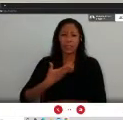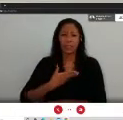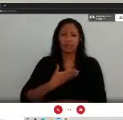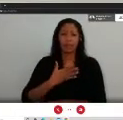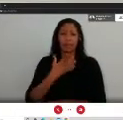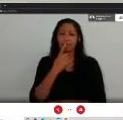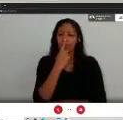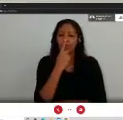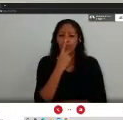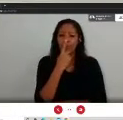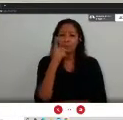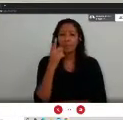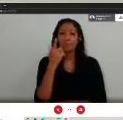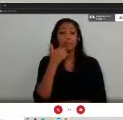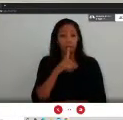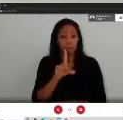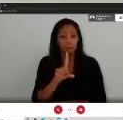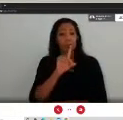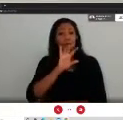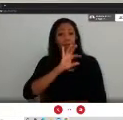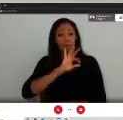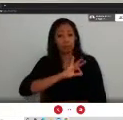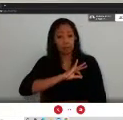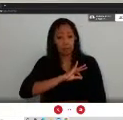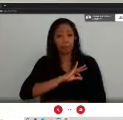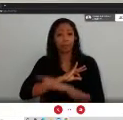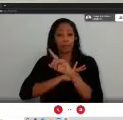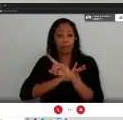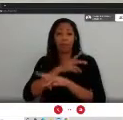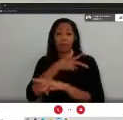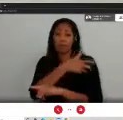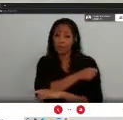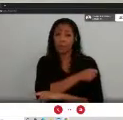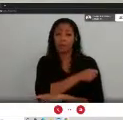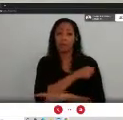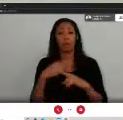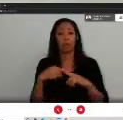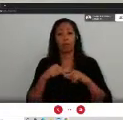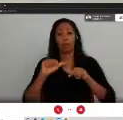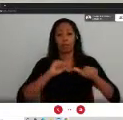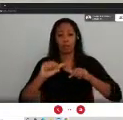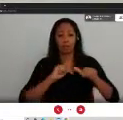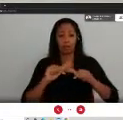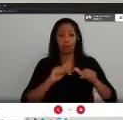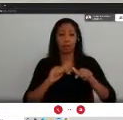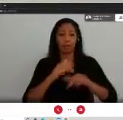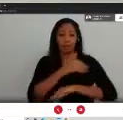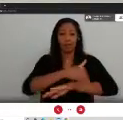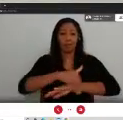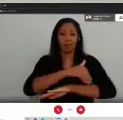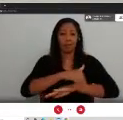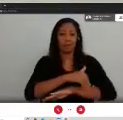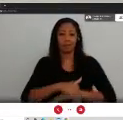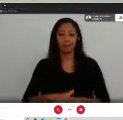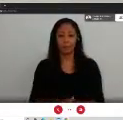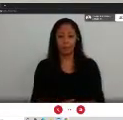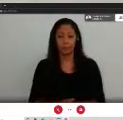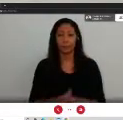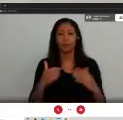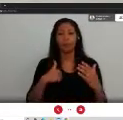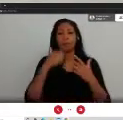ser policial e está na linha de frente. Então, vereadores, obrigado aí pela paciência. Fico muito feliz em ver a